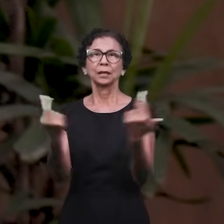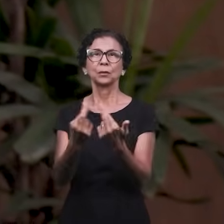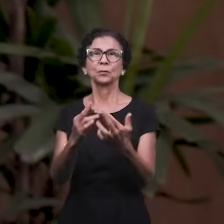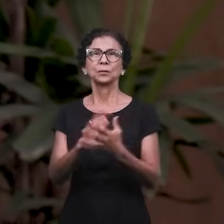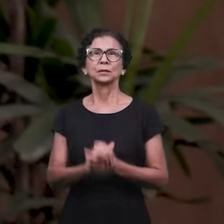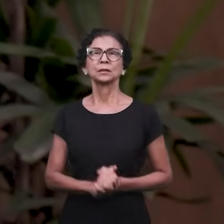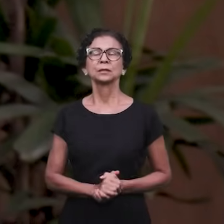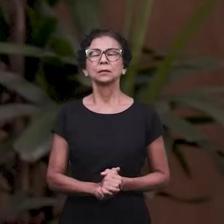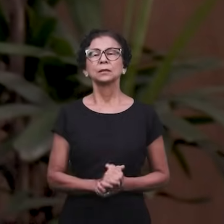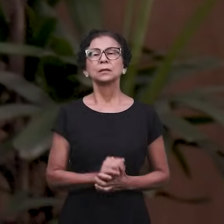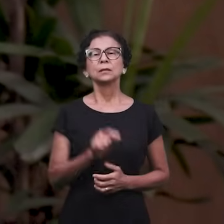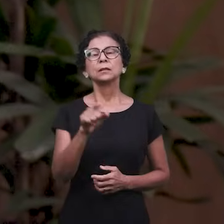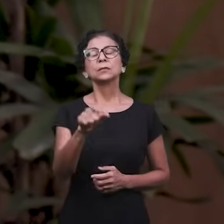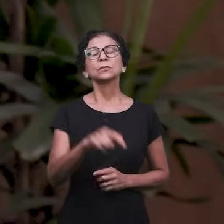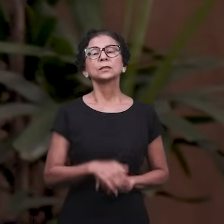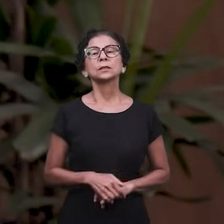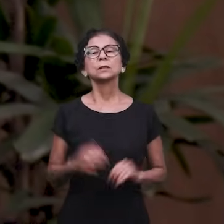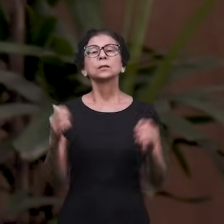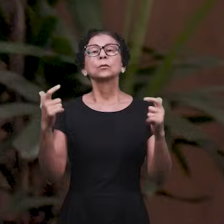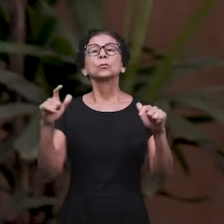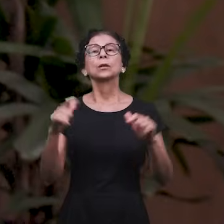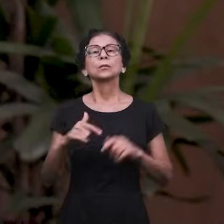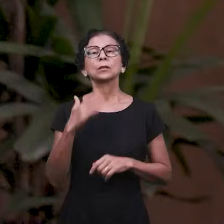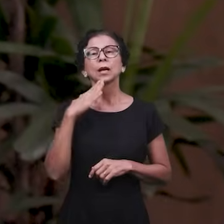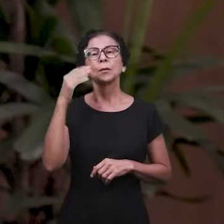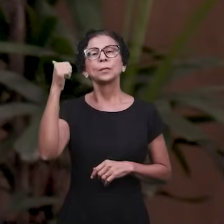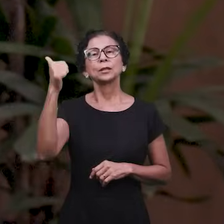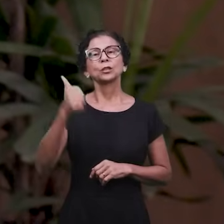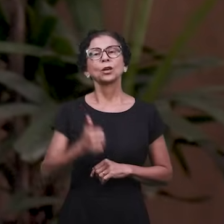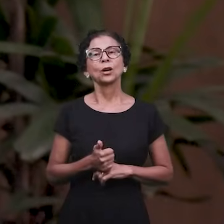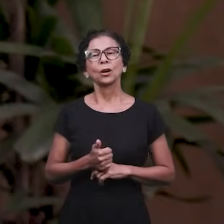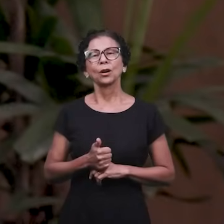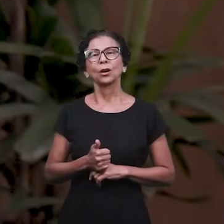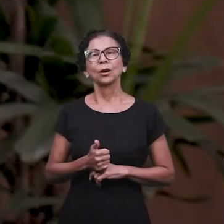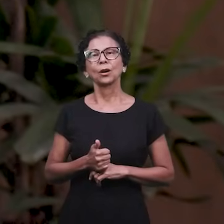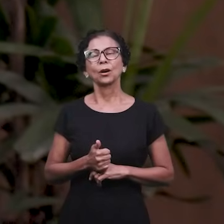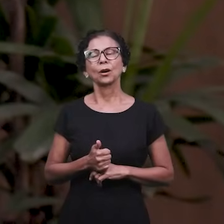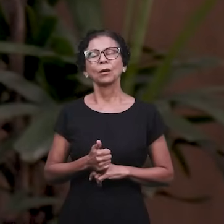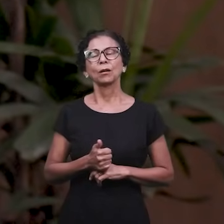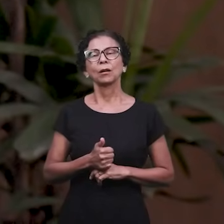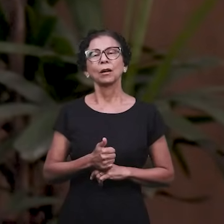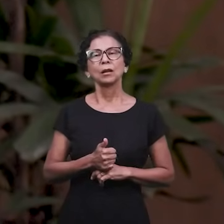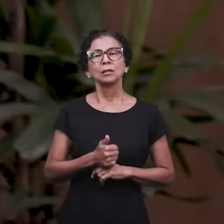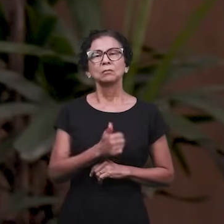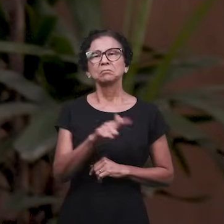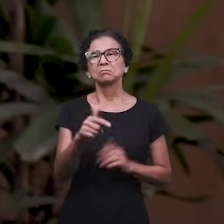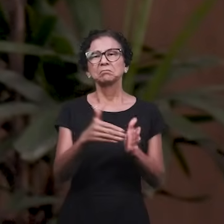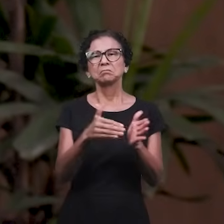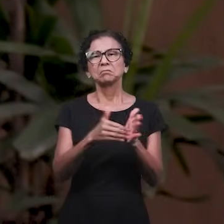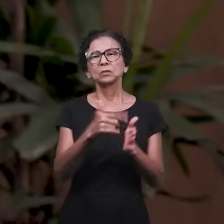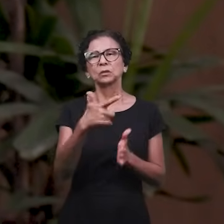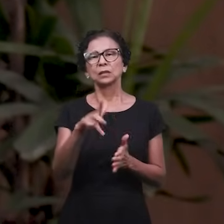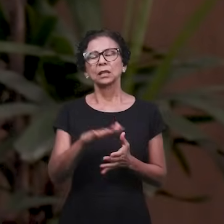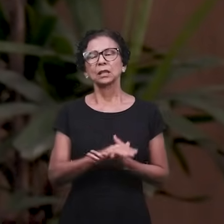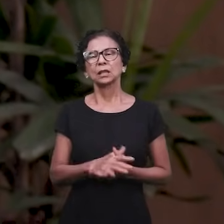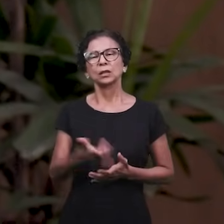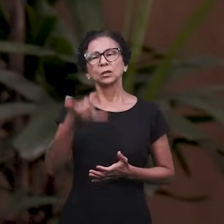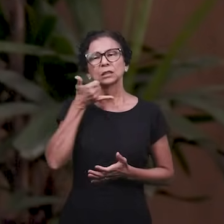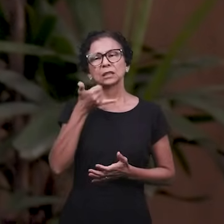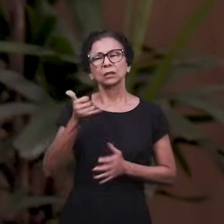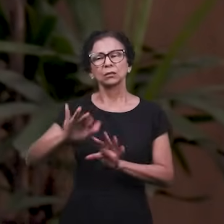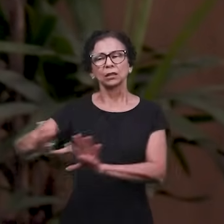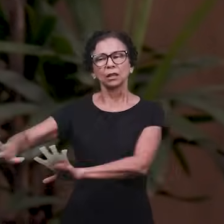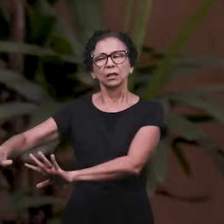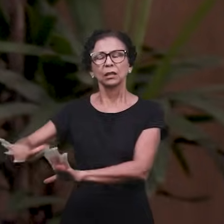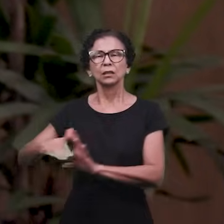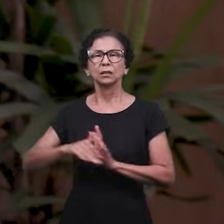saber em qual local é mais tranquilo na sua casa, onde não há interrupções, onde o celular pode ficar